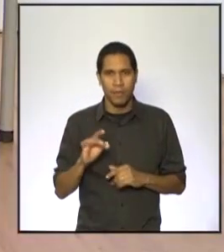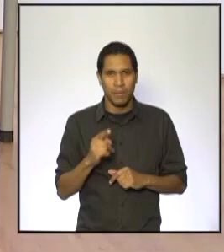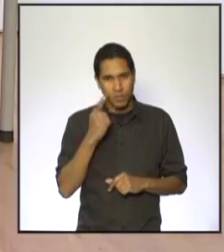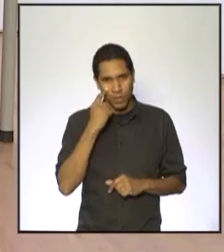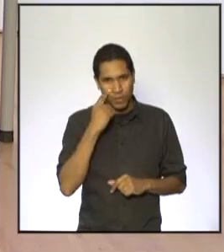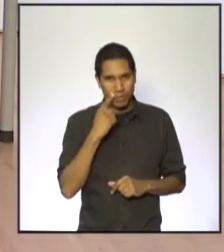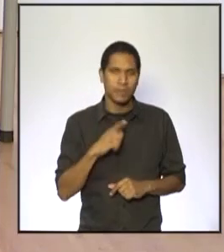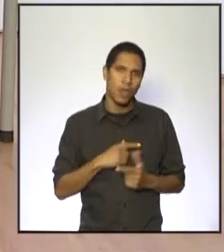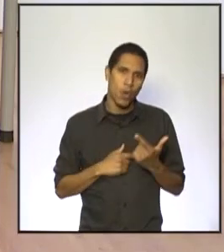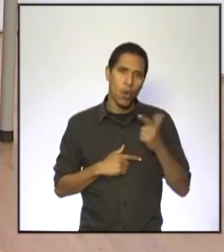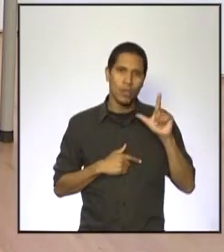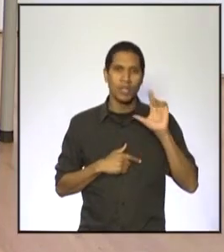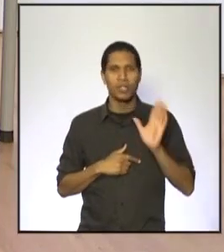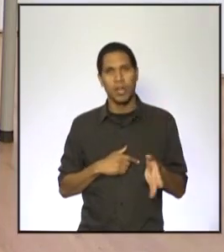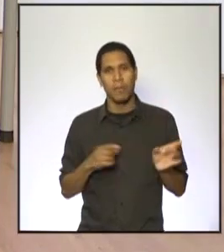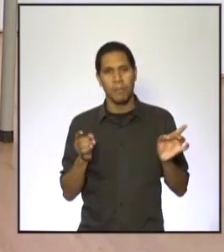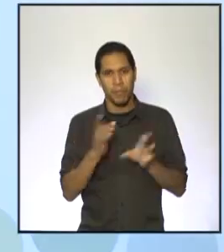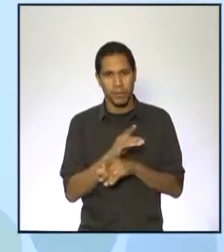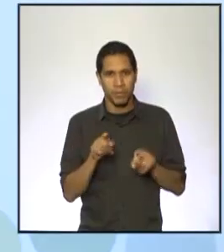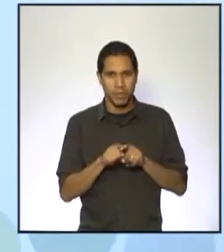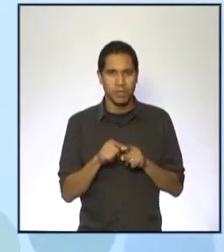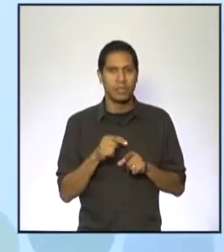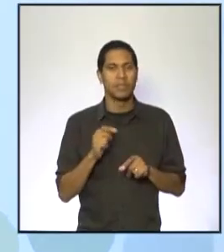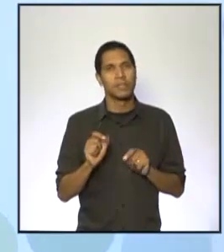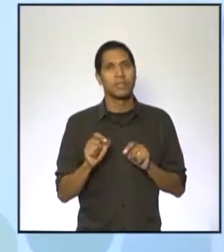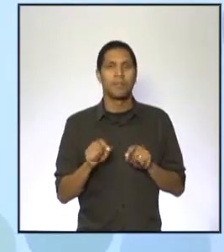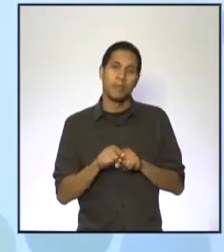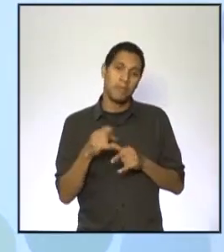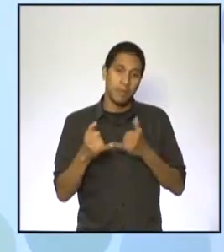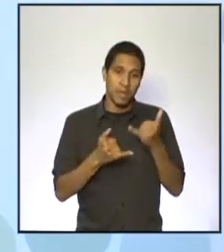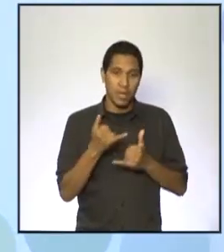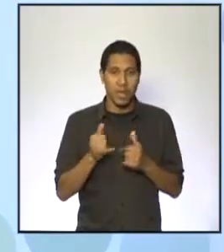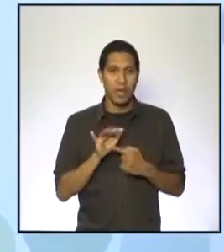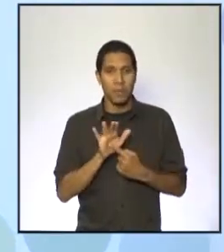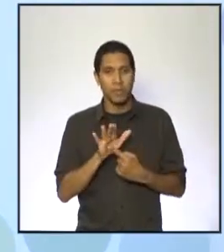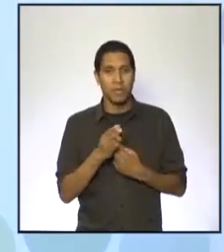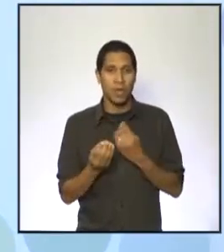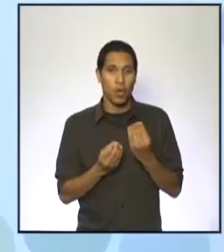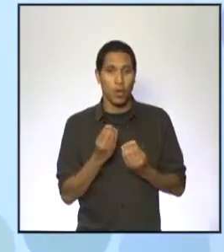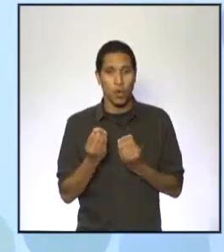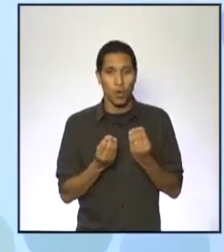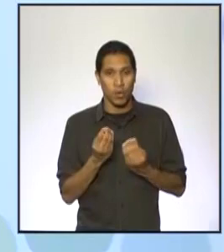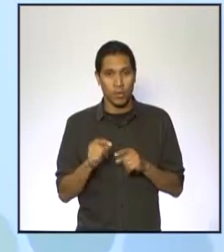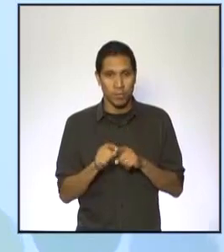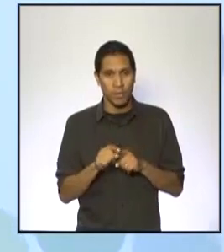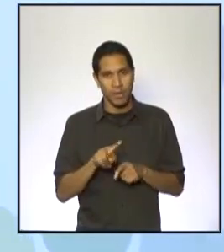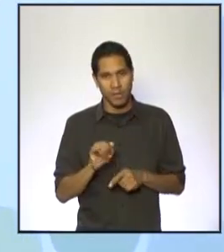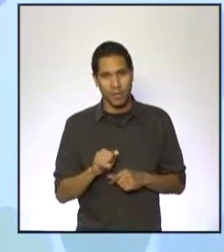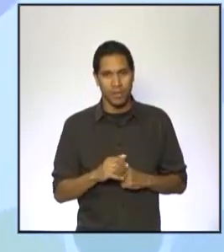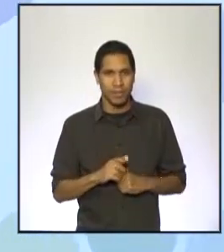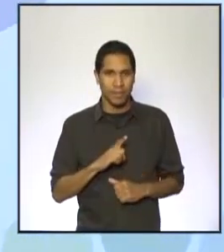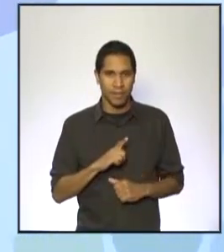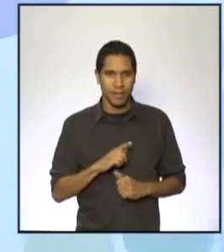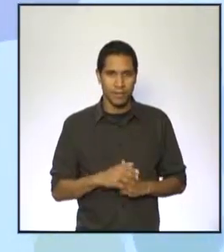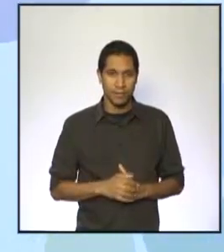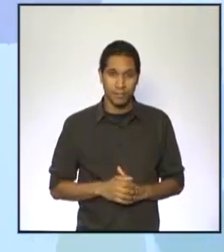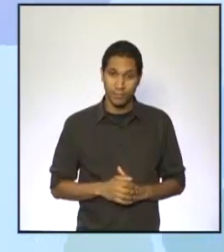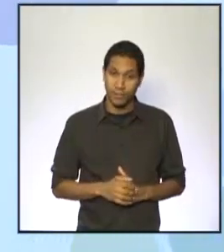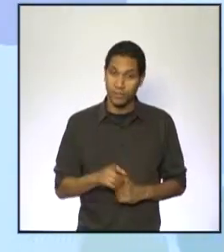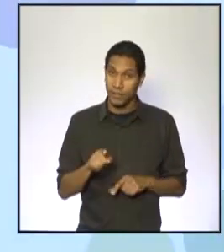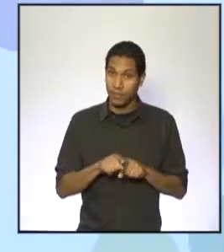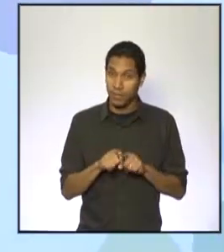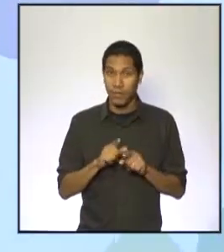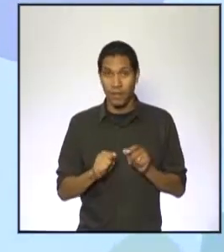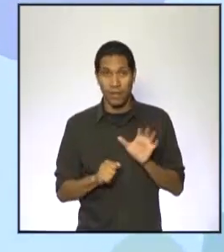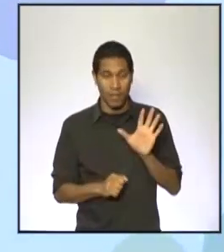só, tem uma outra aqui para a gente começar a brincar, então, e ela vai se mexendo. Conforme vocês forem